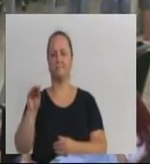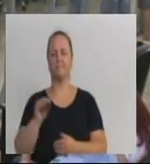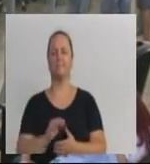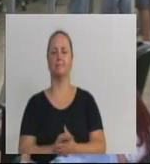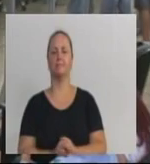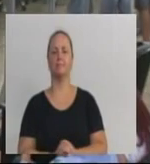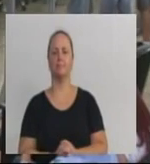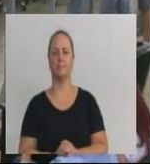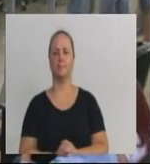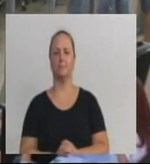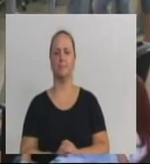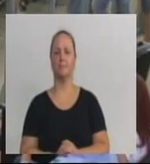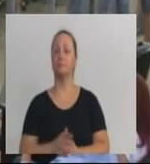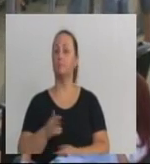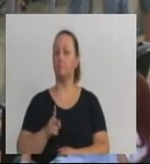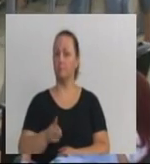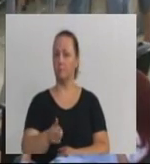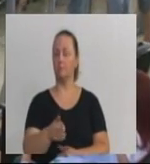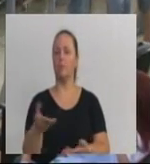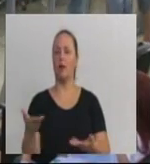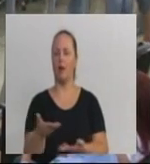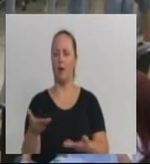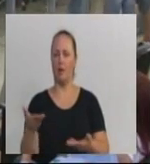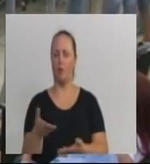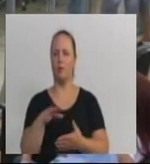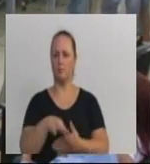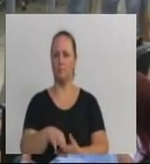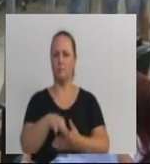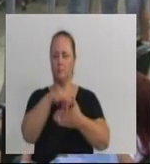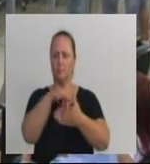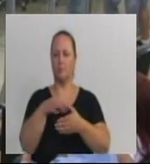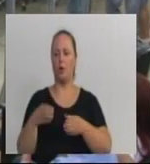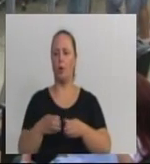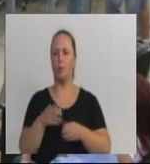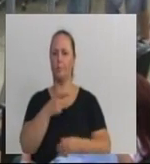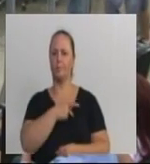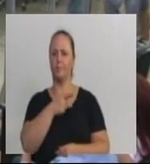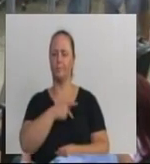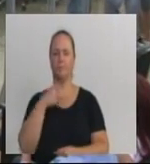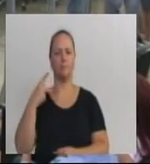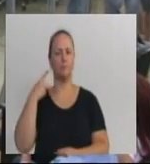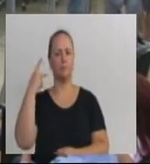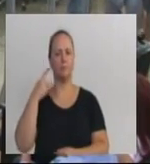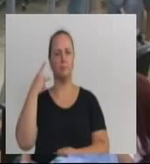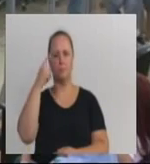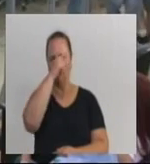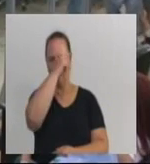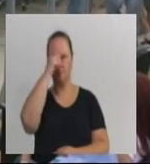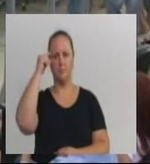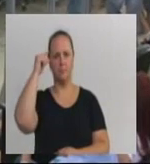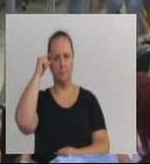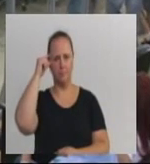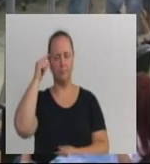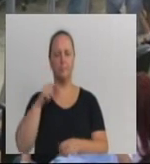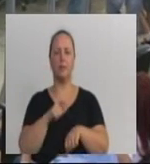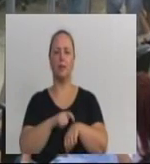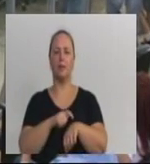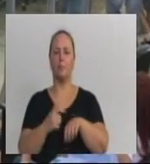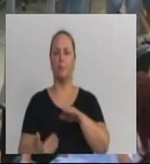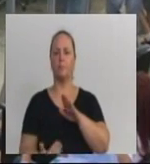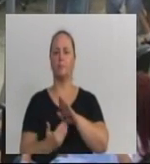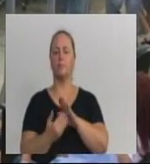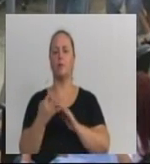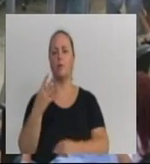Na sequência, ouvimos o líder do Bloco Parlamentar PSDB, PMDB, PP e DEM, vereador Marco Antônio Vanhoffsky, que dispõe do tempo de